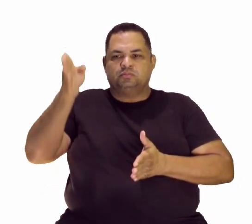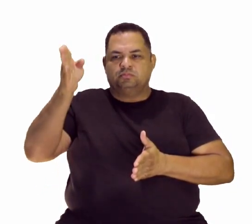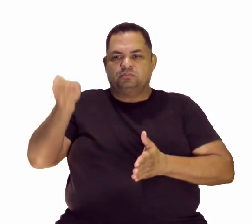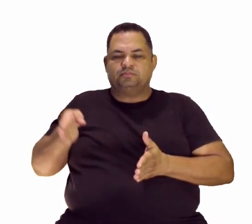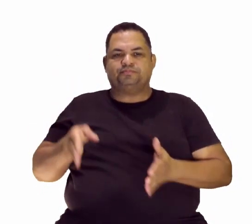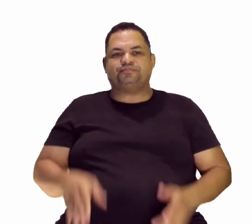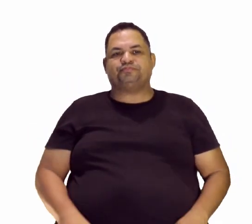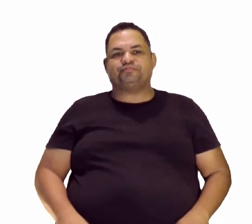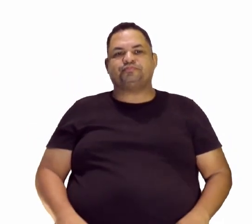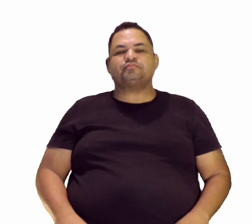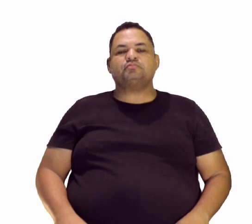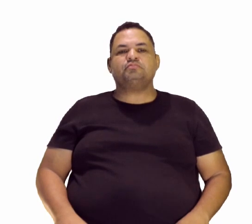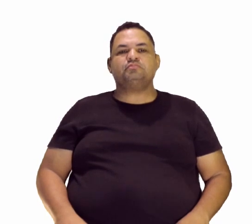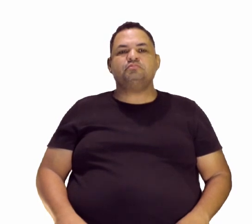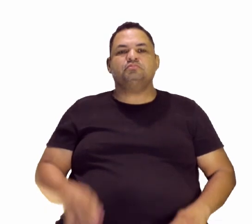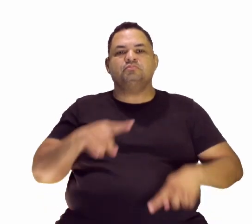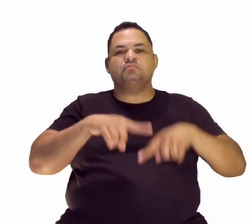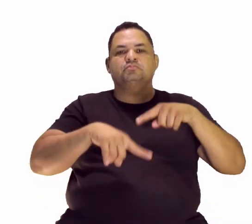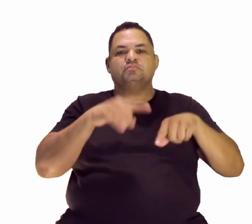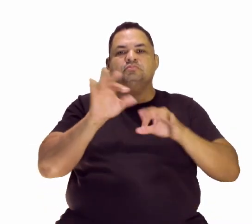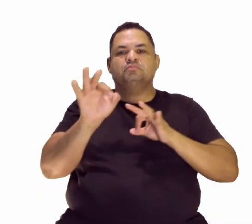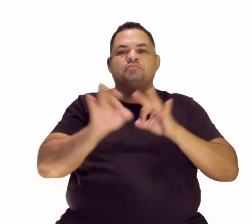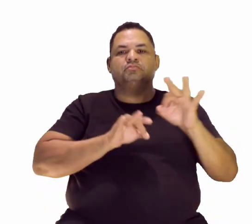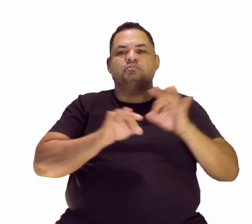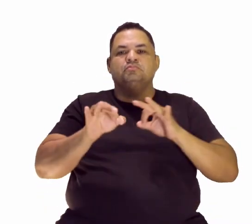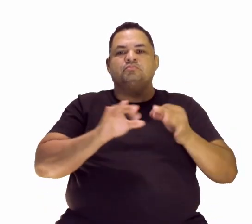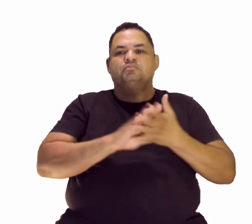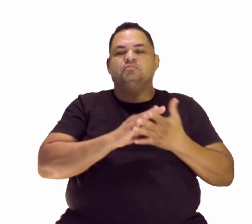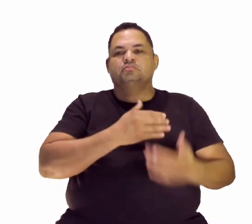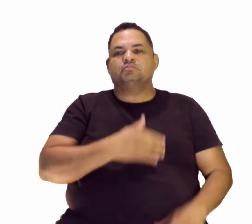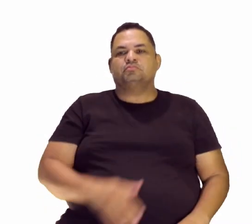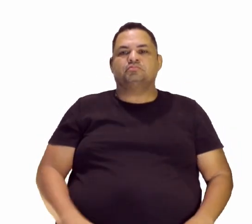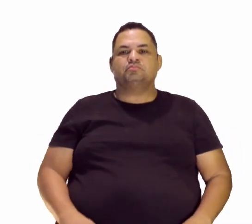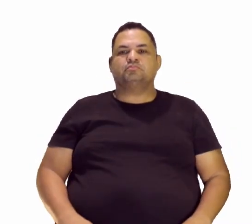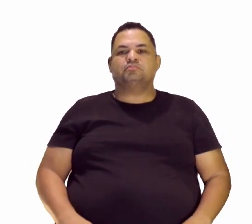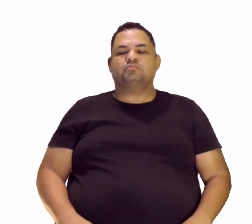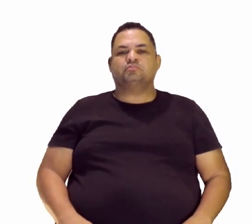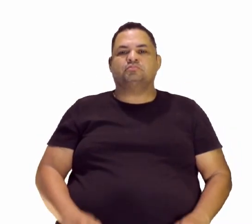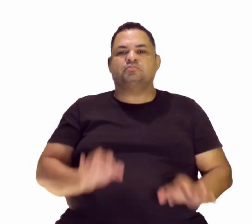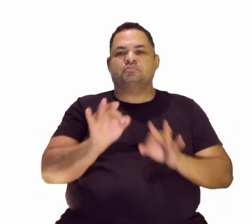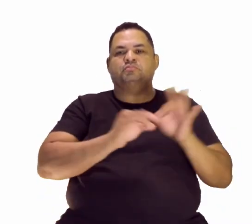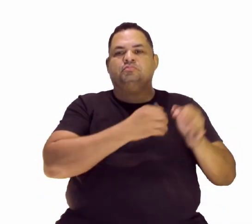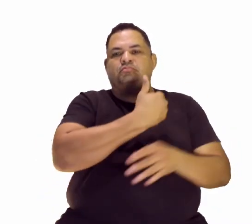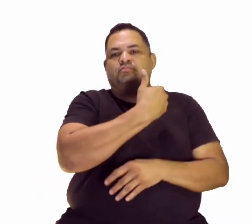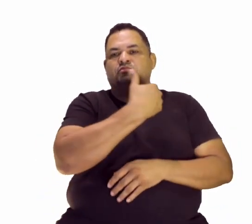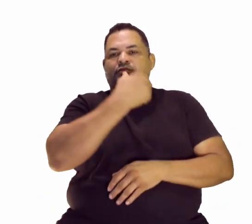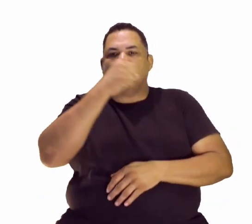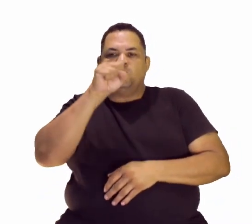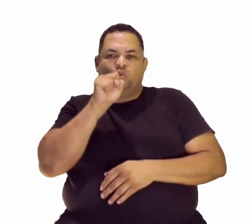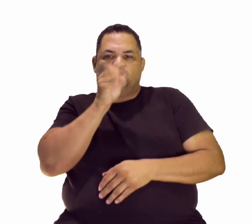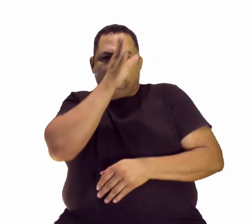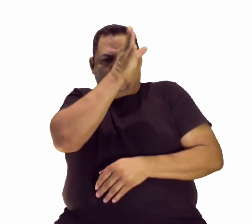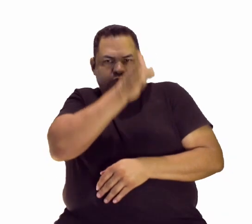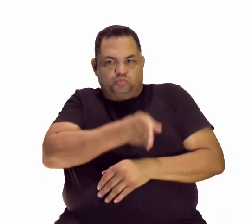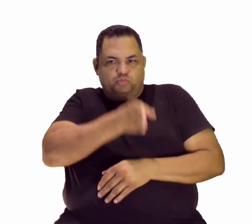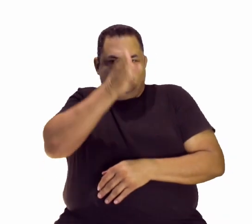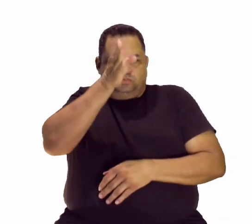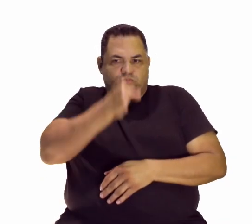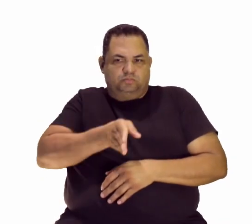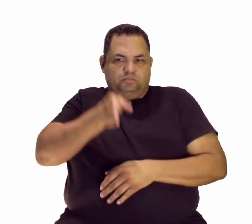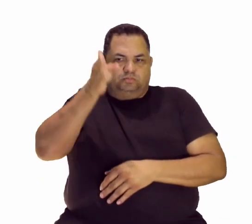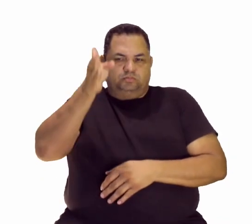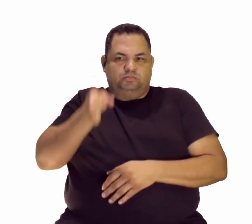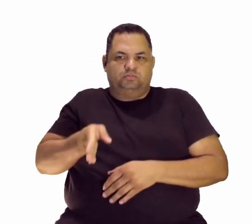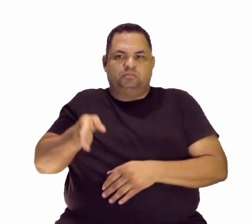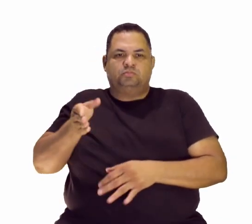verticais. E os elementos químicos são organizados em 18 linhas verticais.